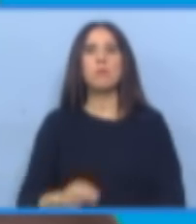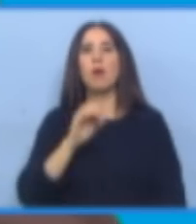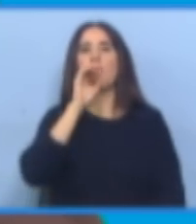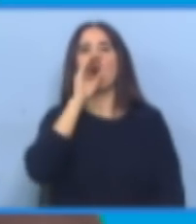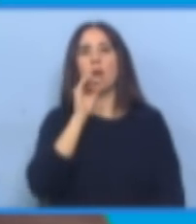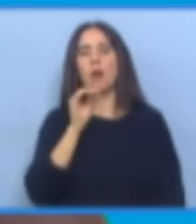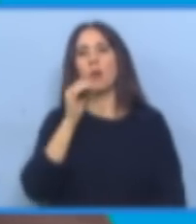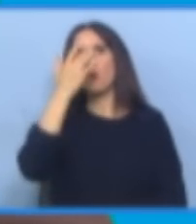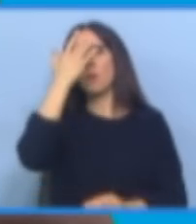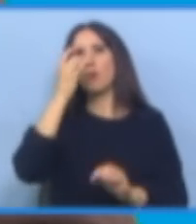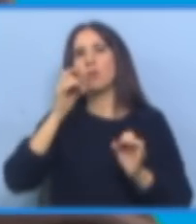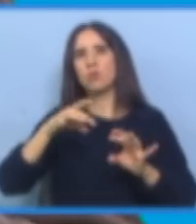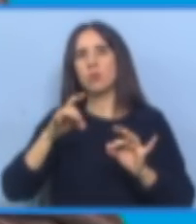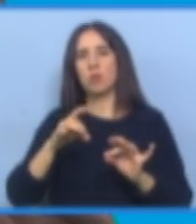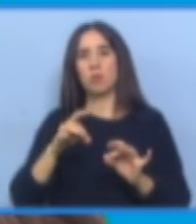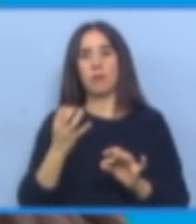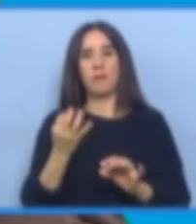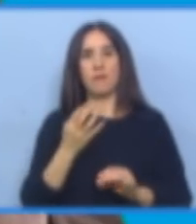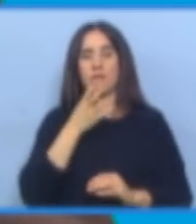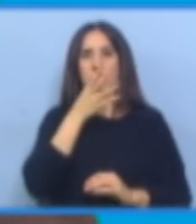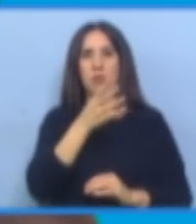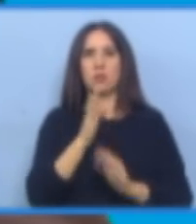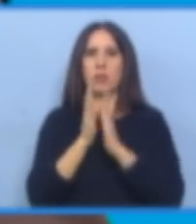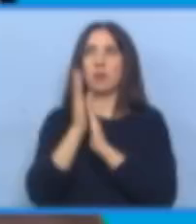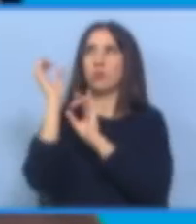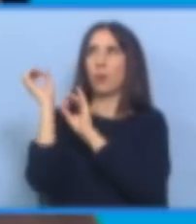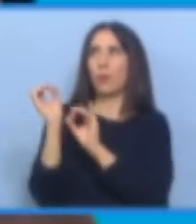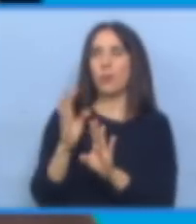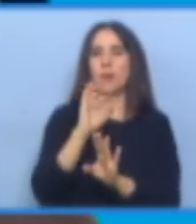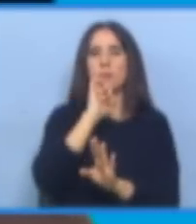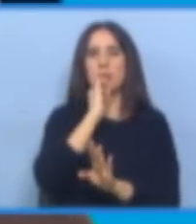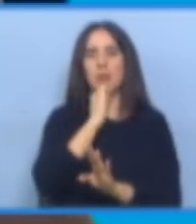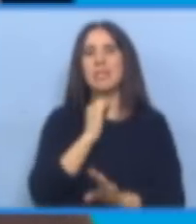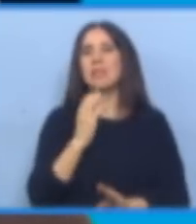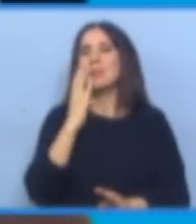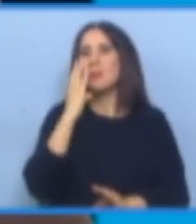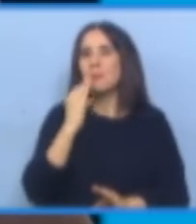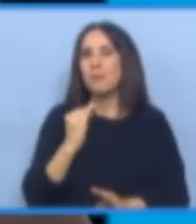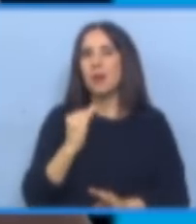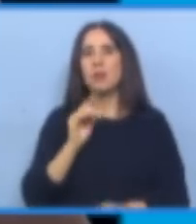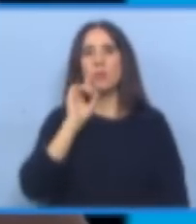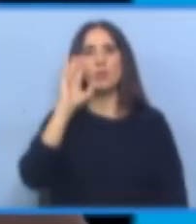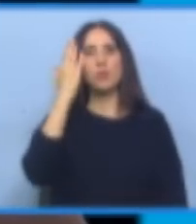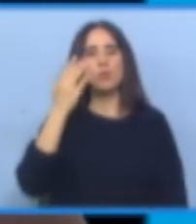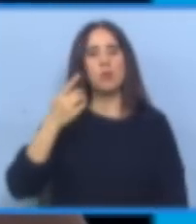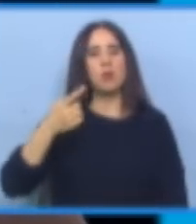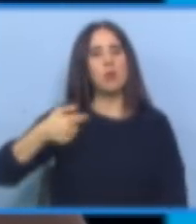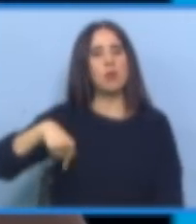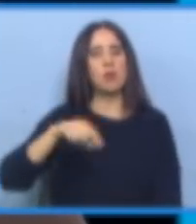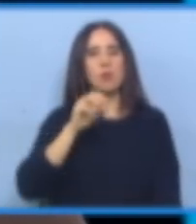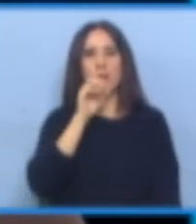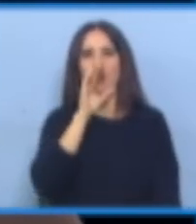Sim. Para além de dizermos que isto é dom de Deus, que é mistério, eu acho que uma conclusão muito importante é nós